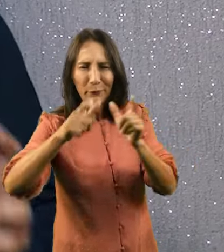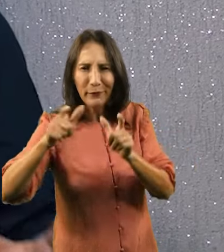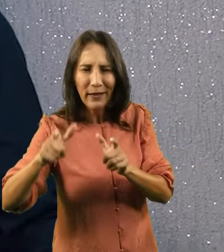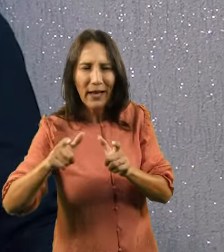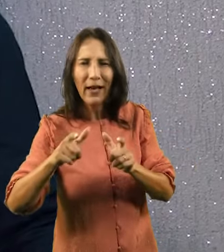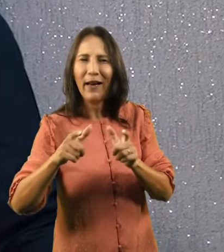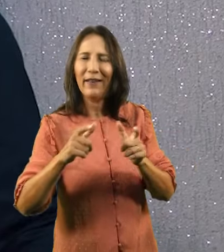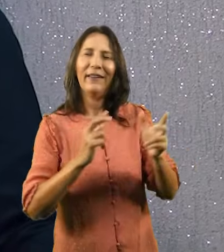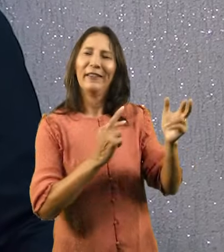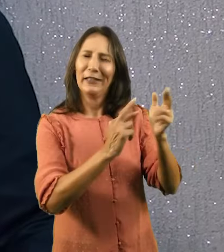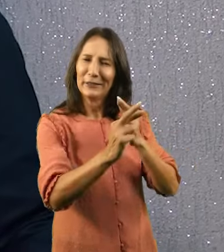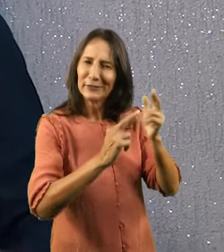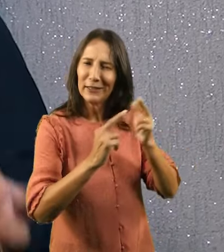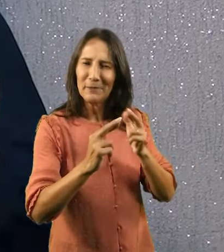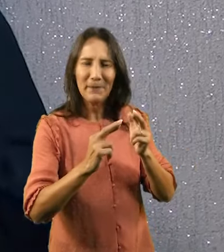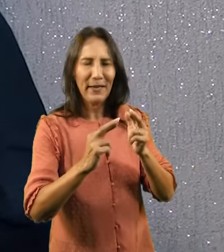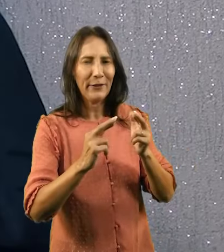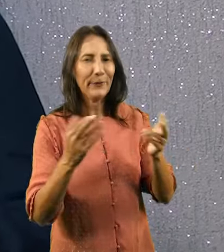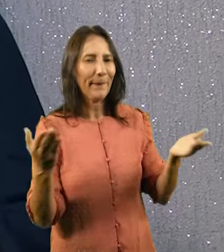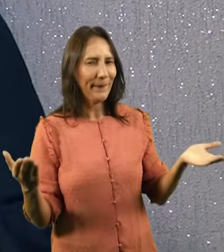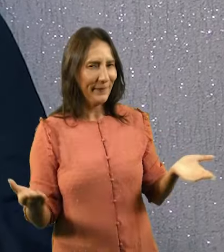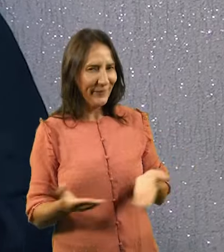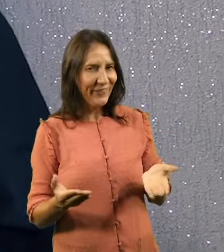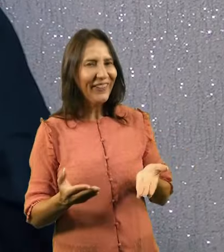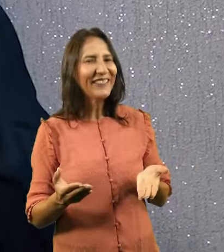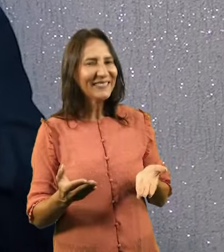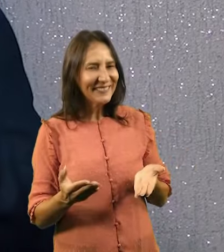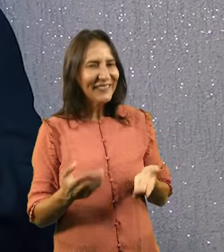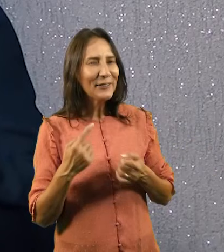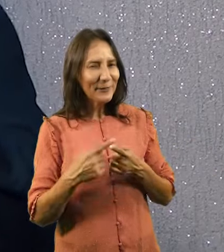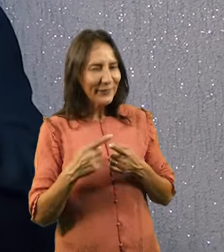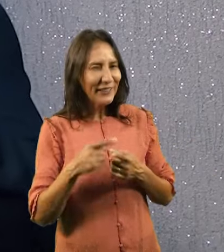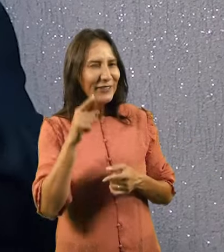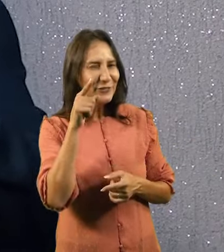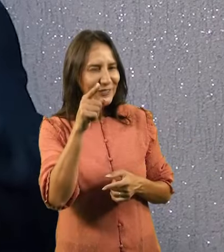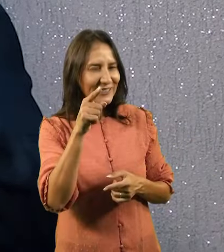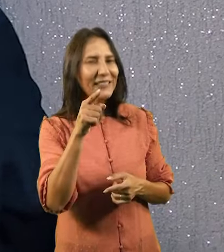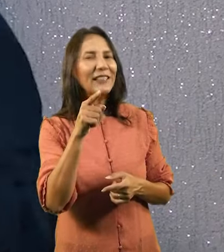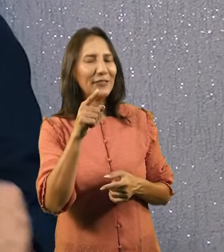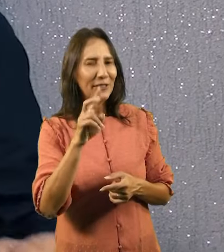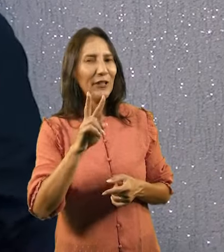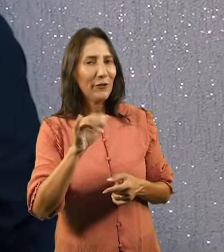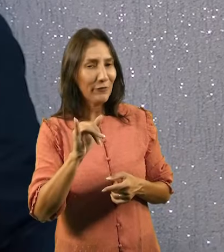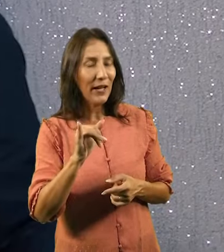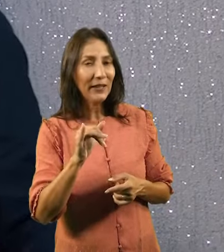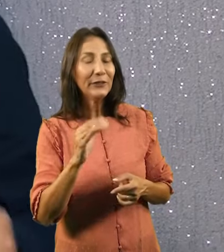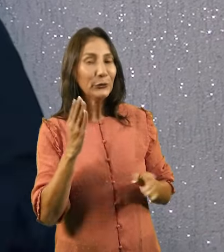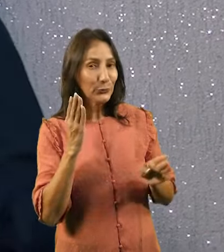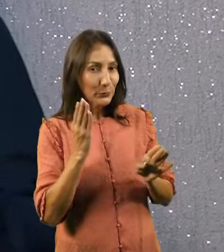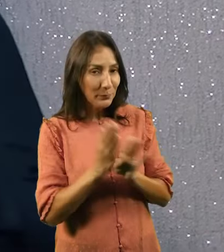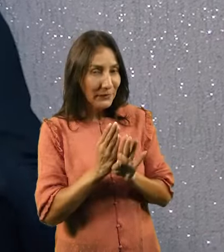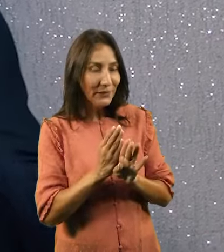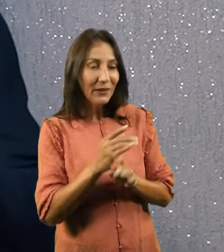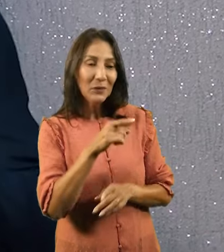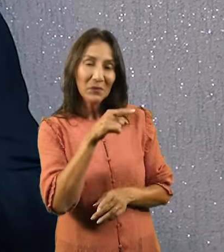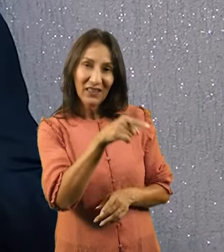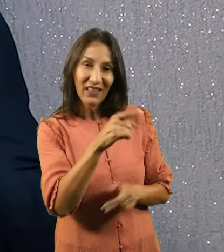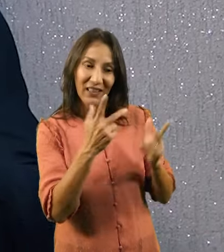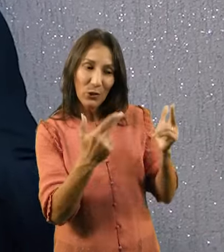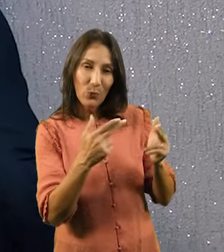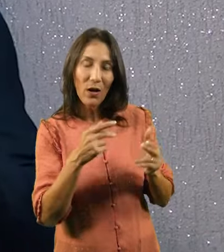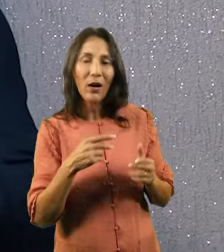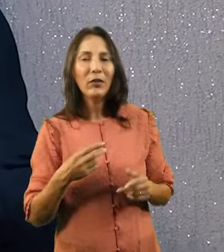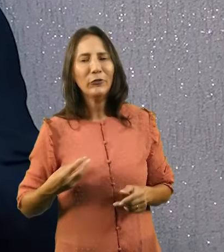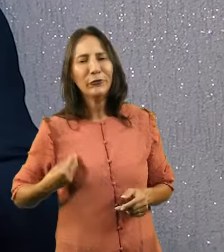aspectos do relacionamento, porque é desta maneira que você será no seu lar, na sua casa. O namoro e o noivado